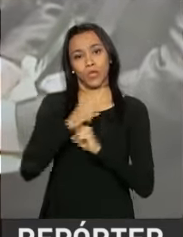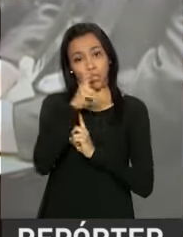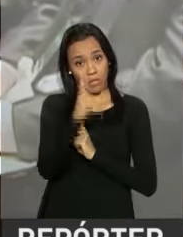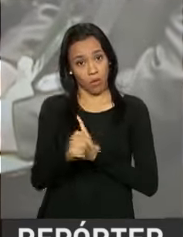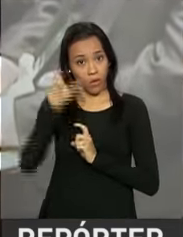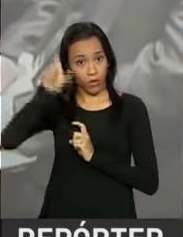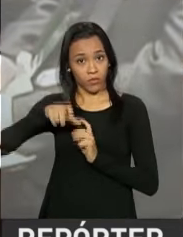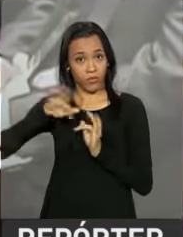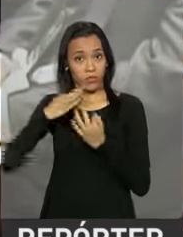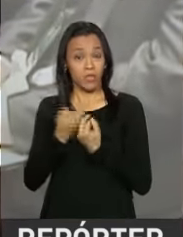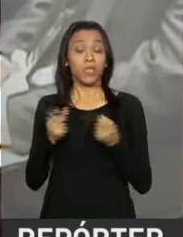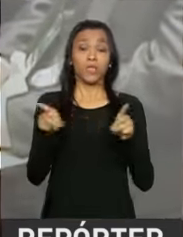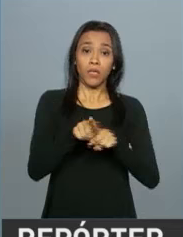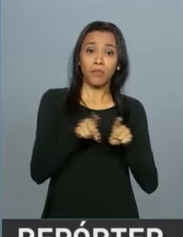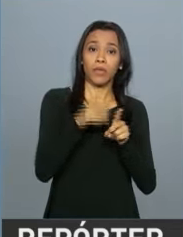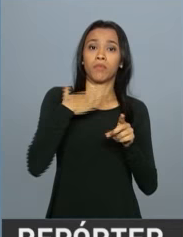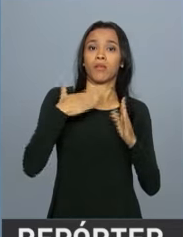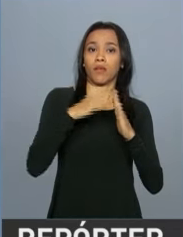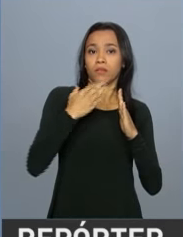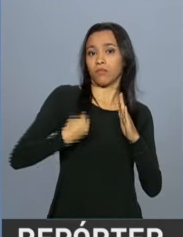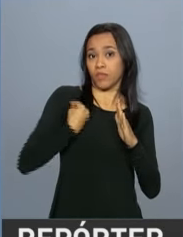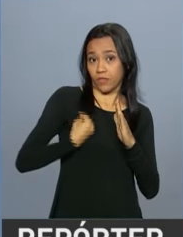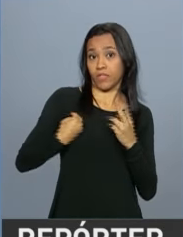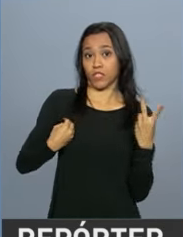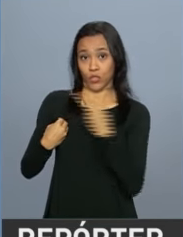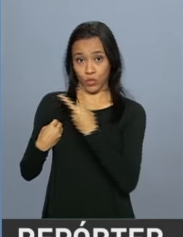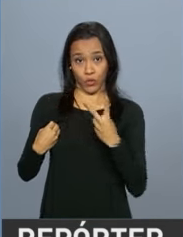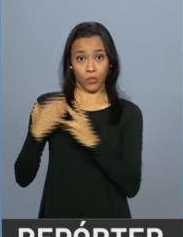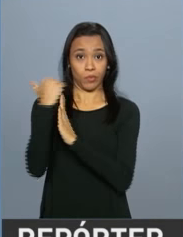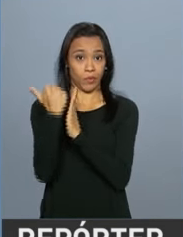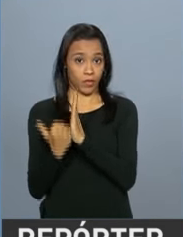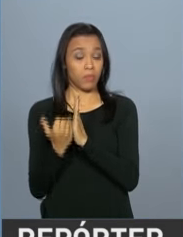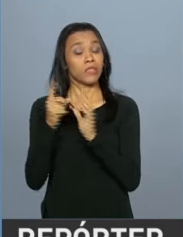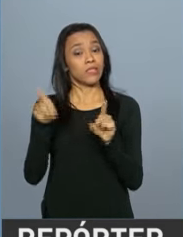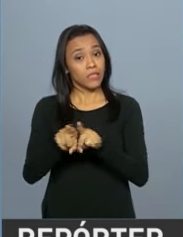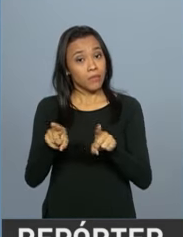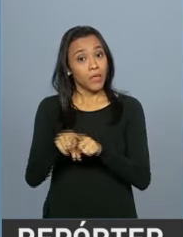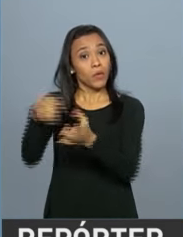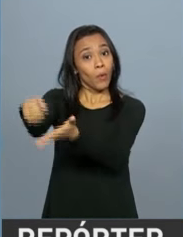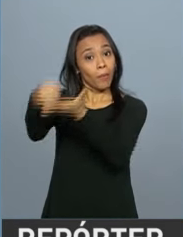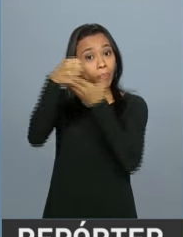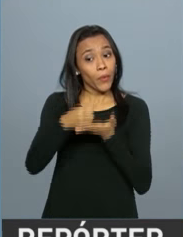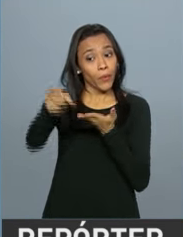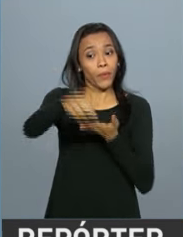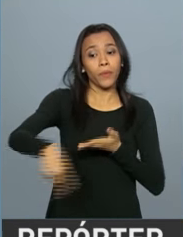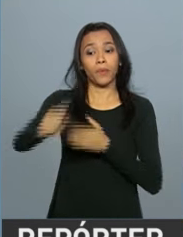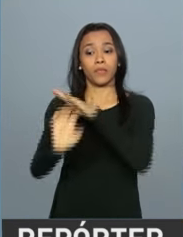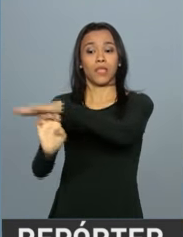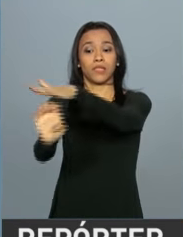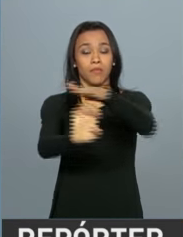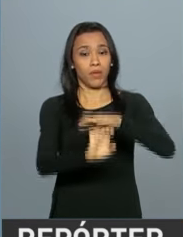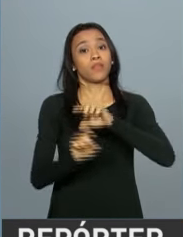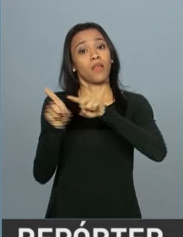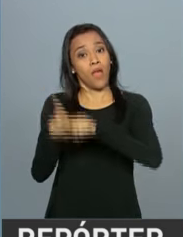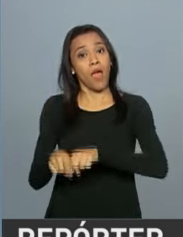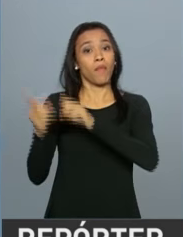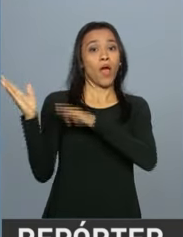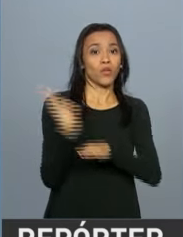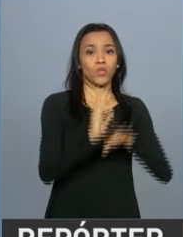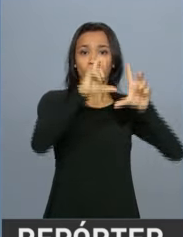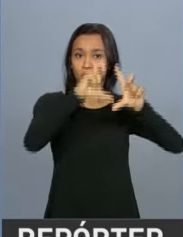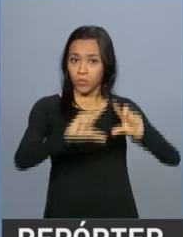Família e o Minha Casa Minha Vida e defender o investimento da iniciativa privada como forma de combater o